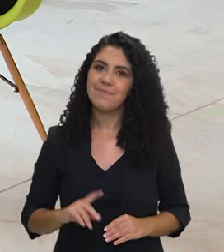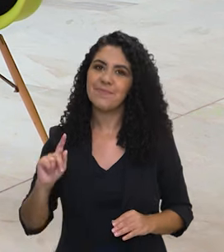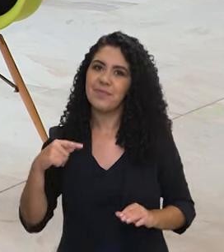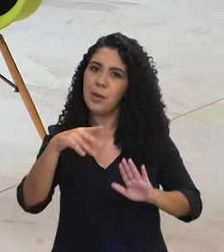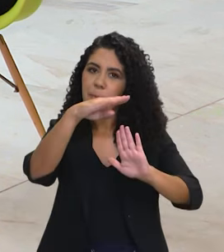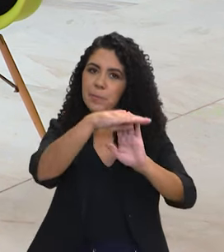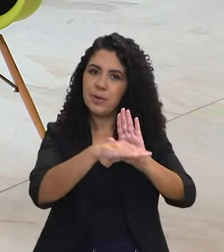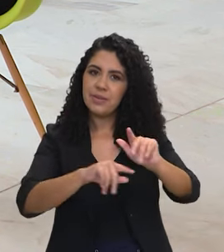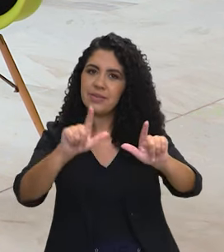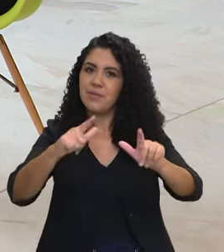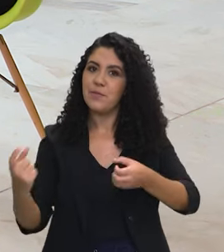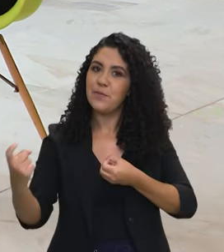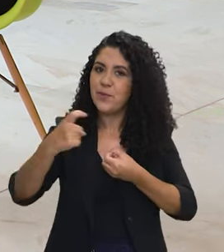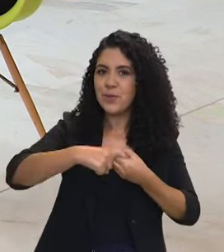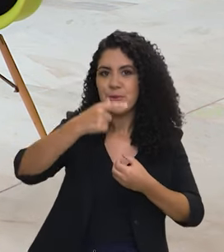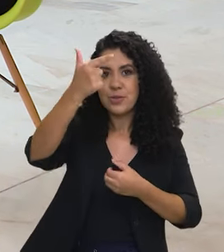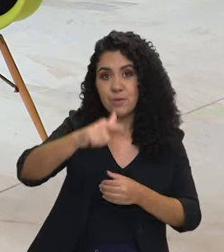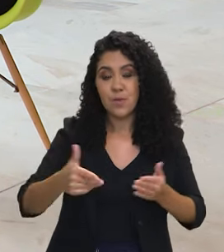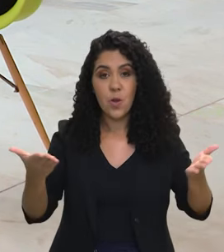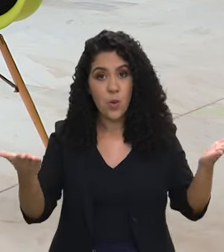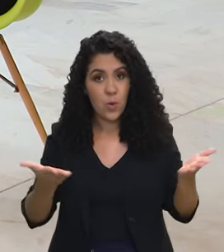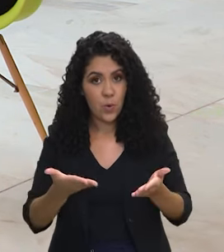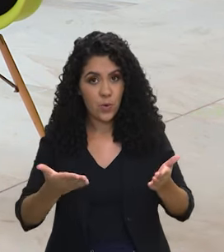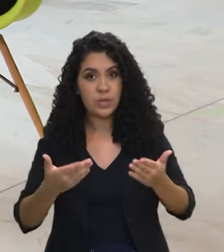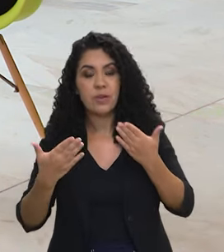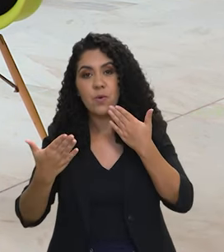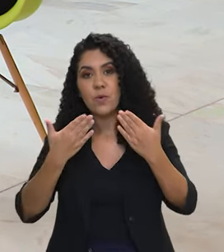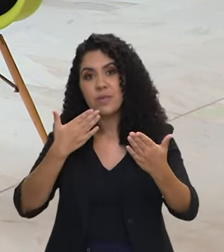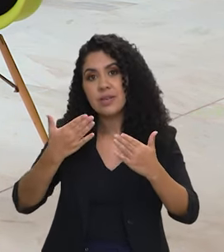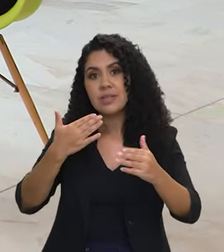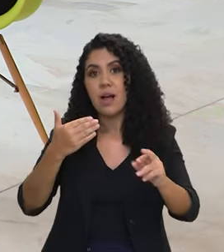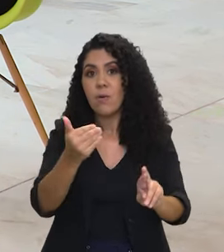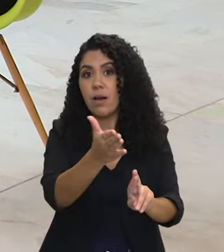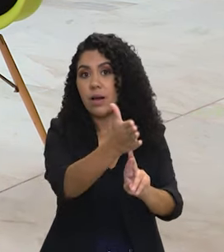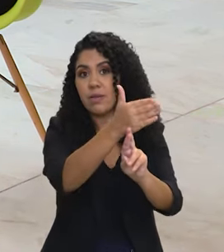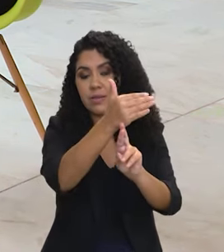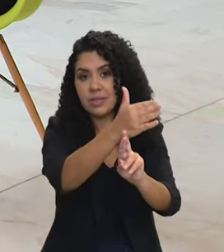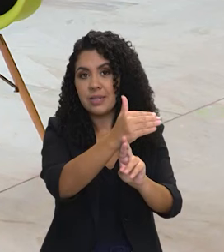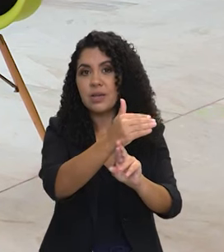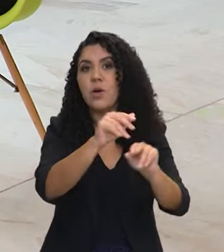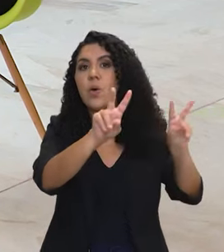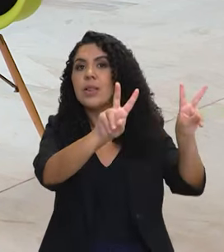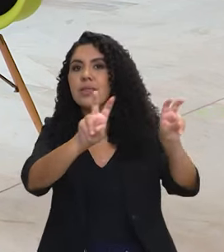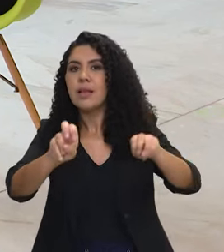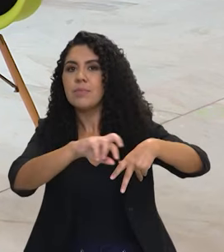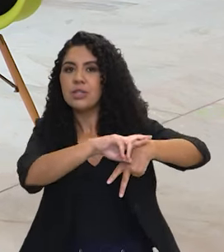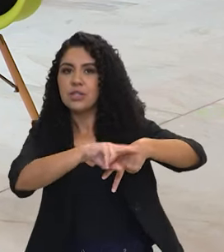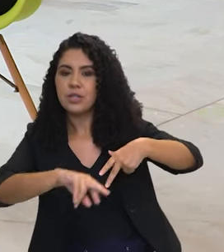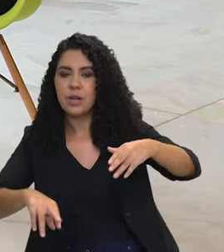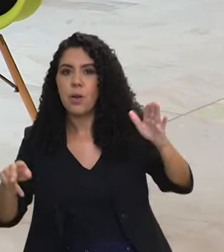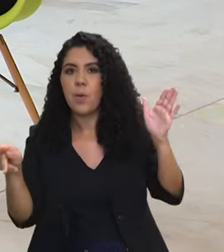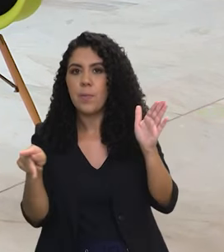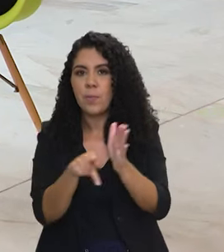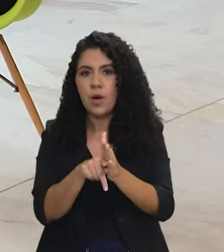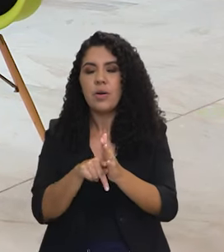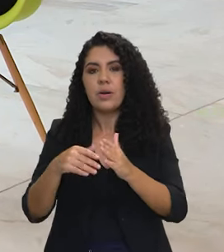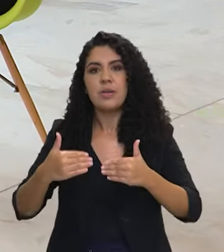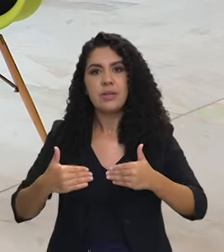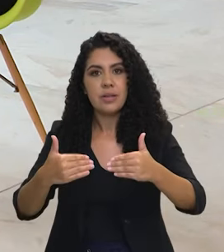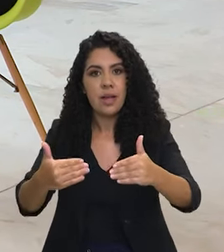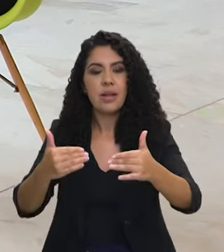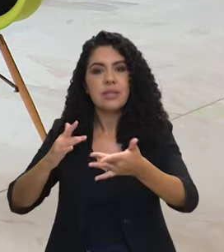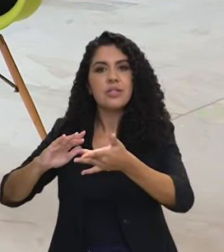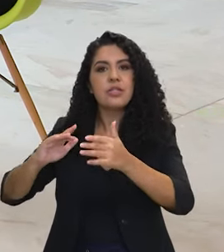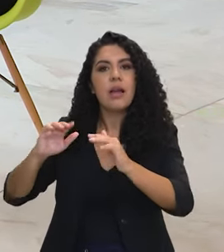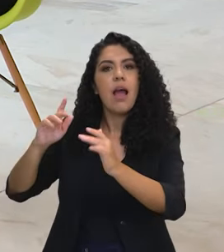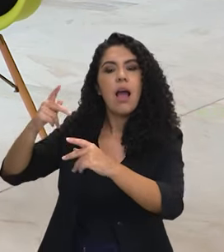O Brasil em Pauta já está de volta e a conversa hoje é com a alta representante para temas de gênero do Ministério das Relações Exteriores, Vanessa